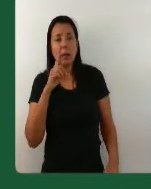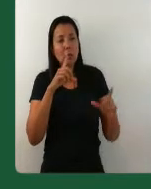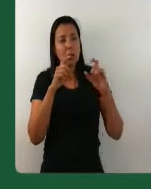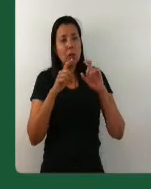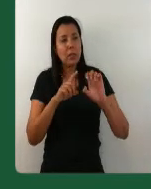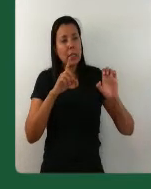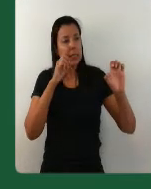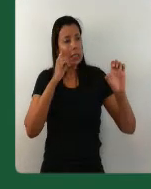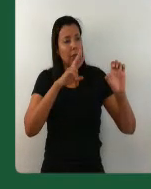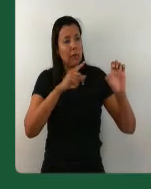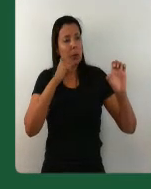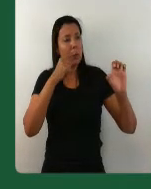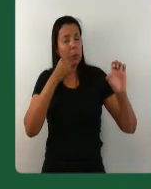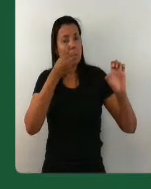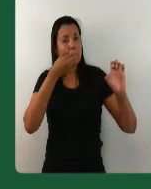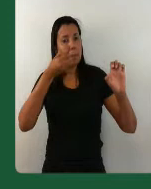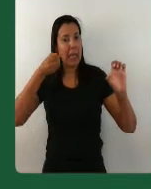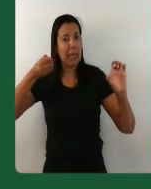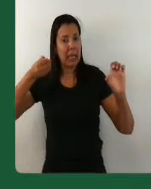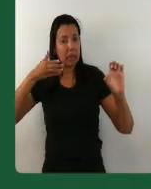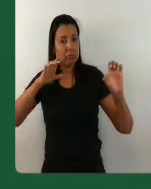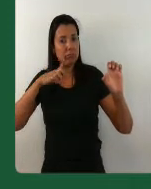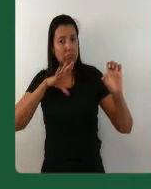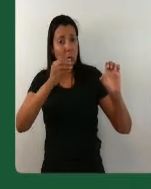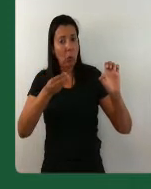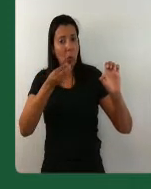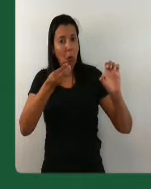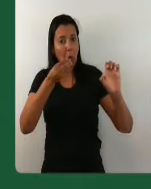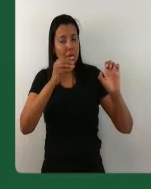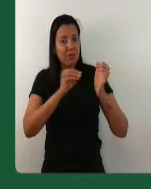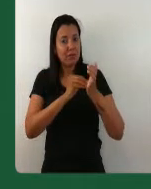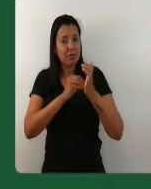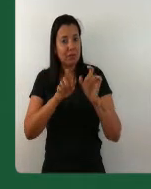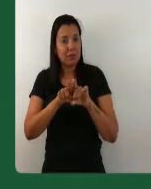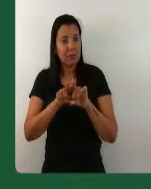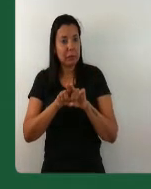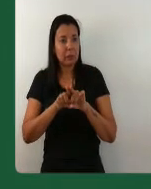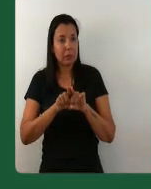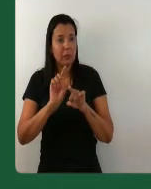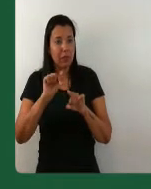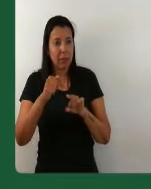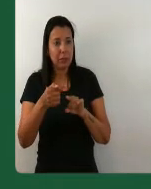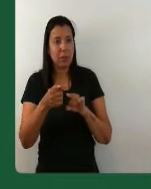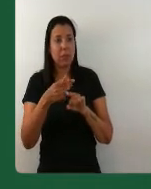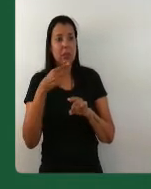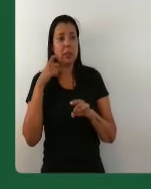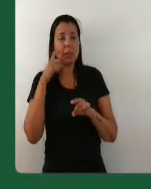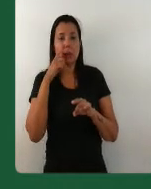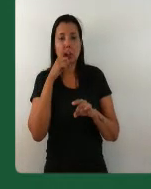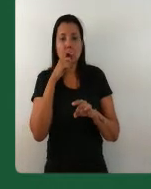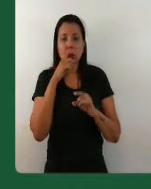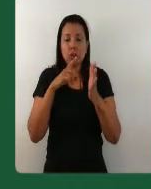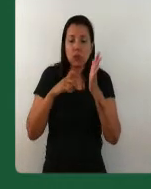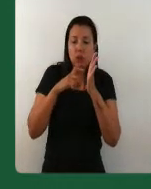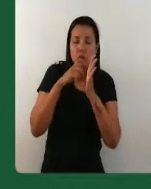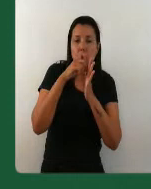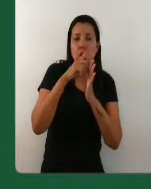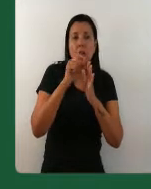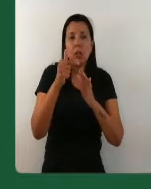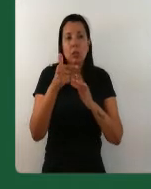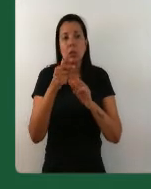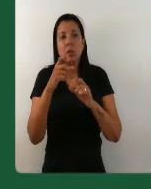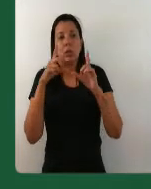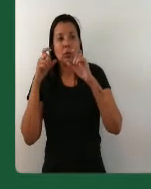podemos ver o seu lábio aberto, mas de uma forma incompleta, e logo pós-operatório. E nas duas fotos